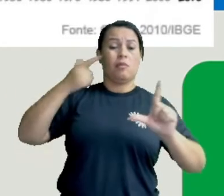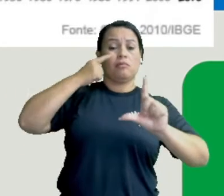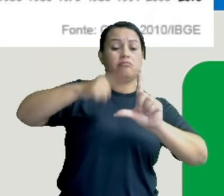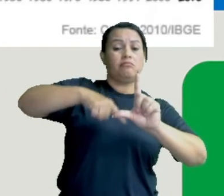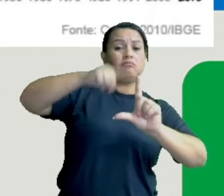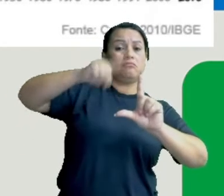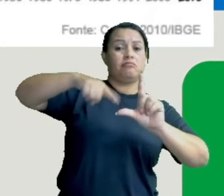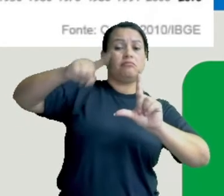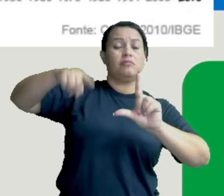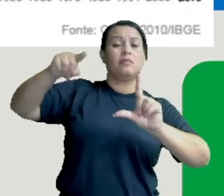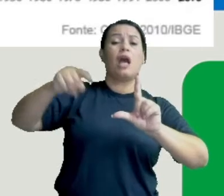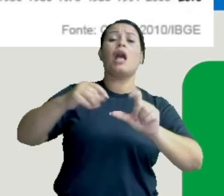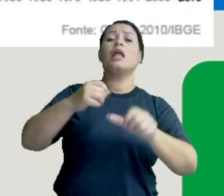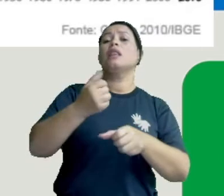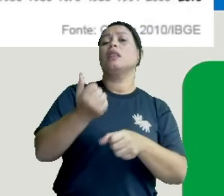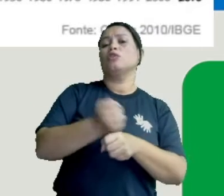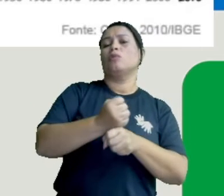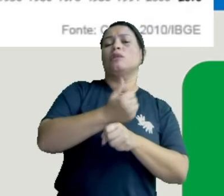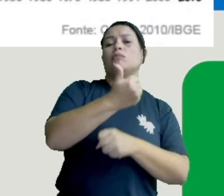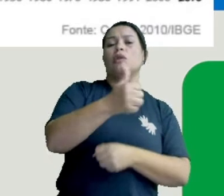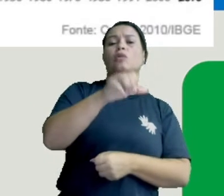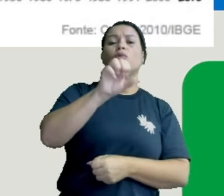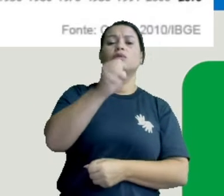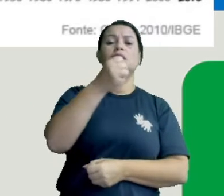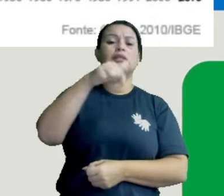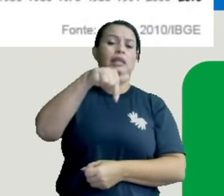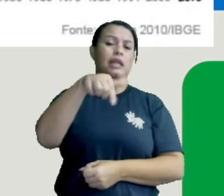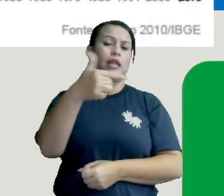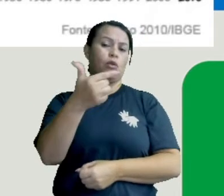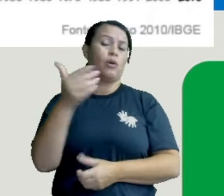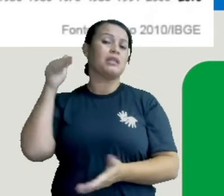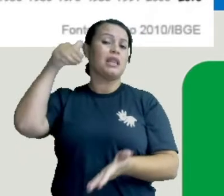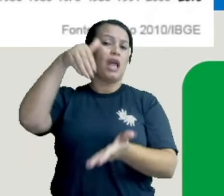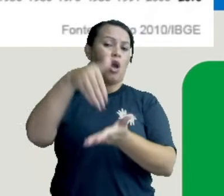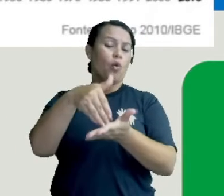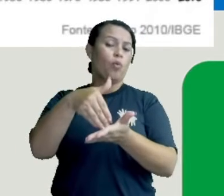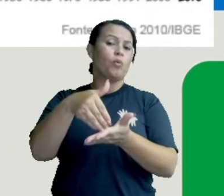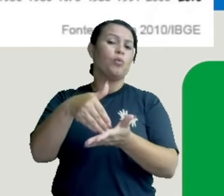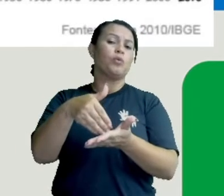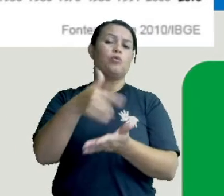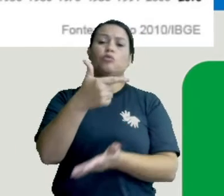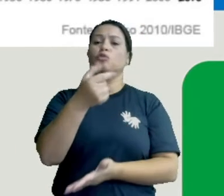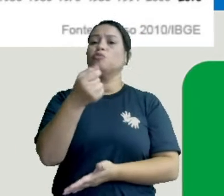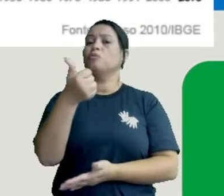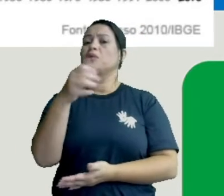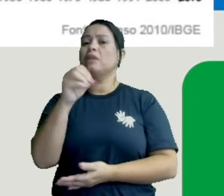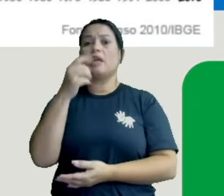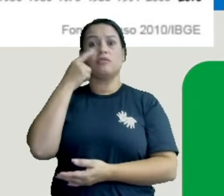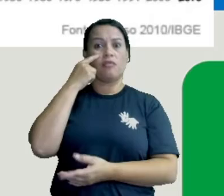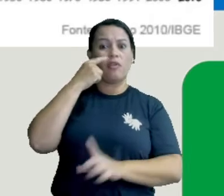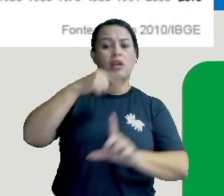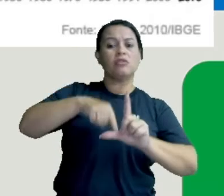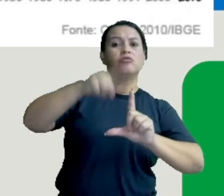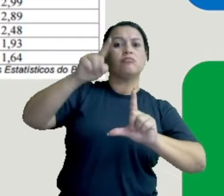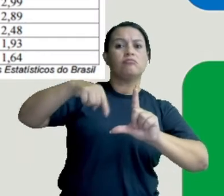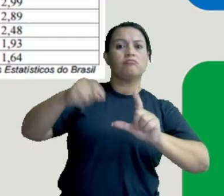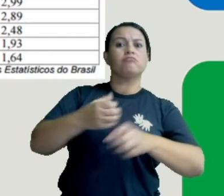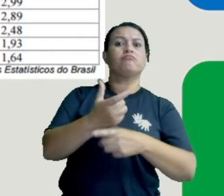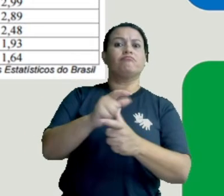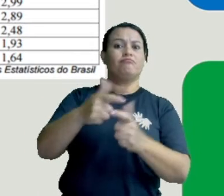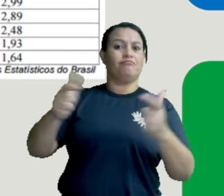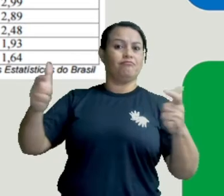de 1872, como eu falei, até o último censo. Veja que a nossa população ela cresceu muito, muito mesmo,